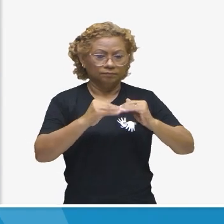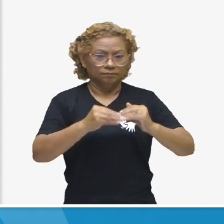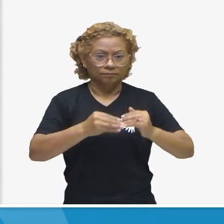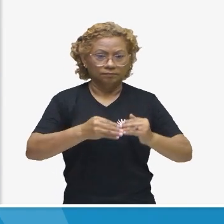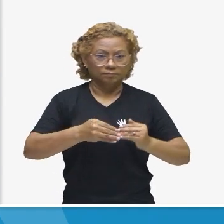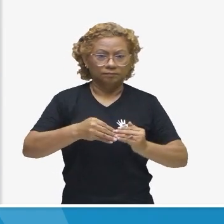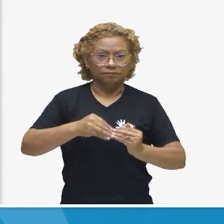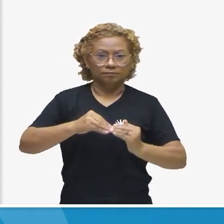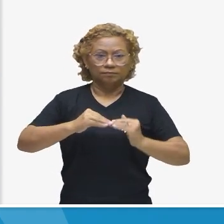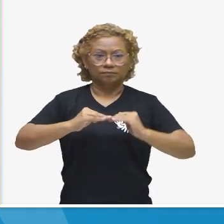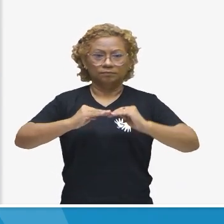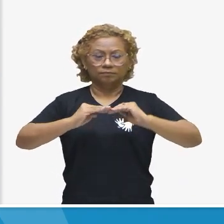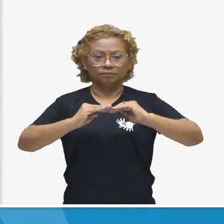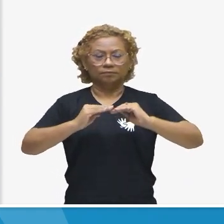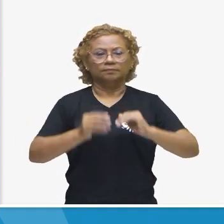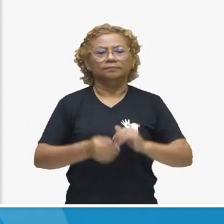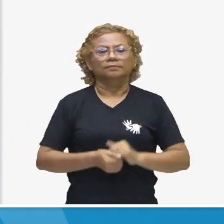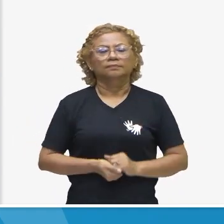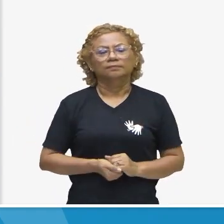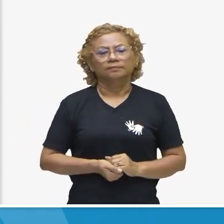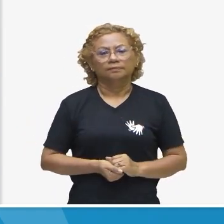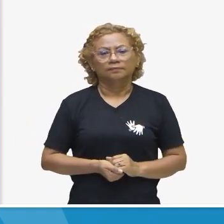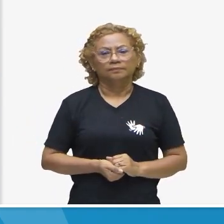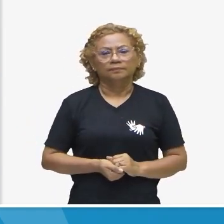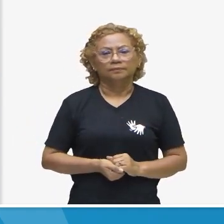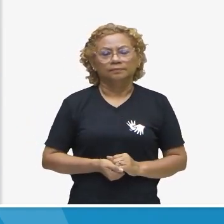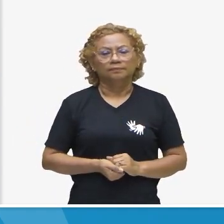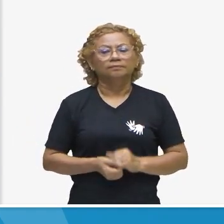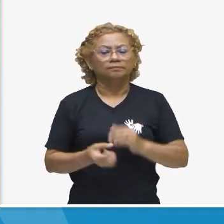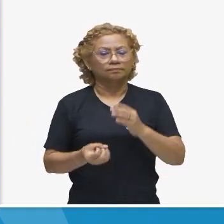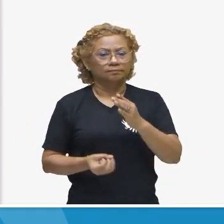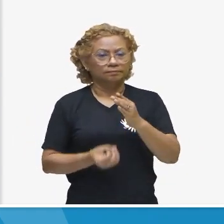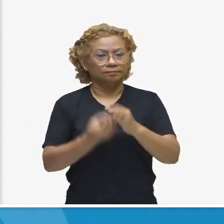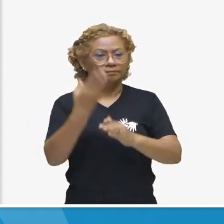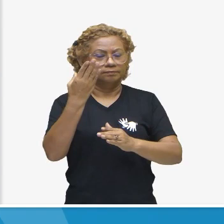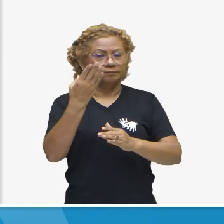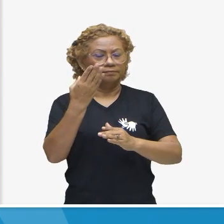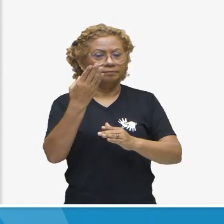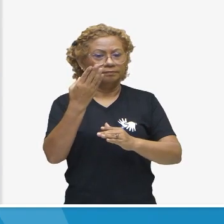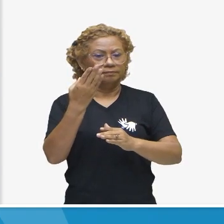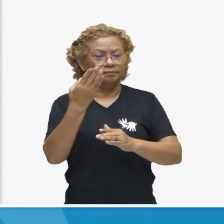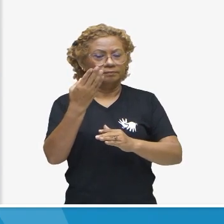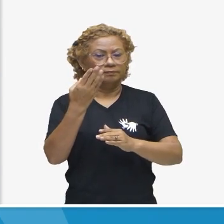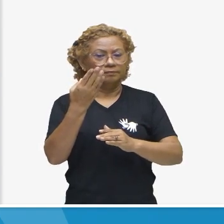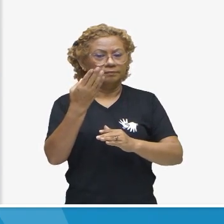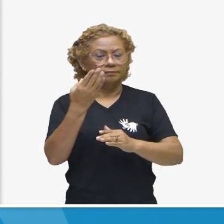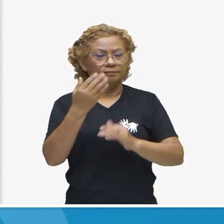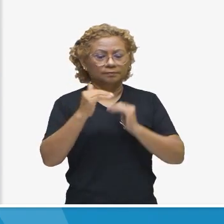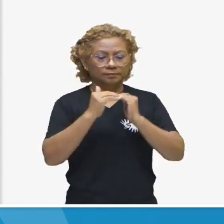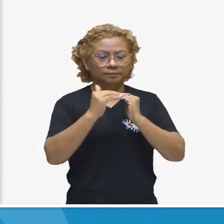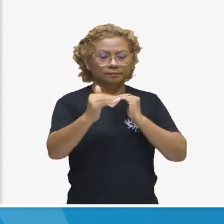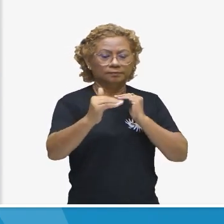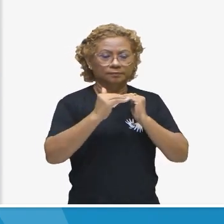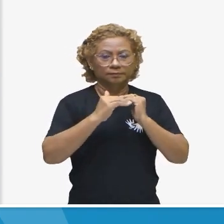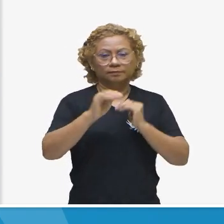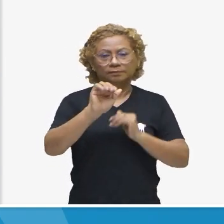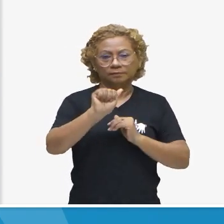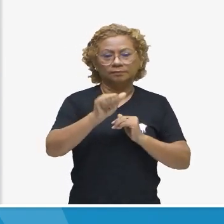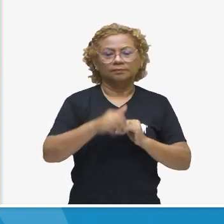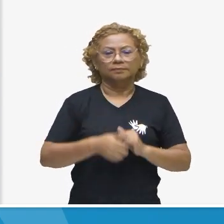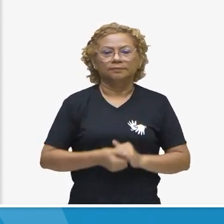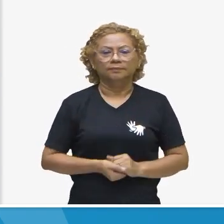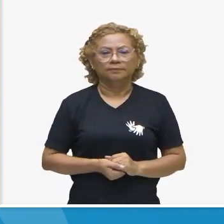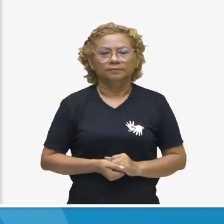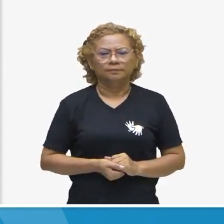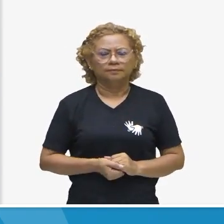esse ponto A, que ele foi projetado sobre esse plano alfa. E aí, pessoal, o interessante é